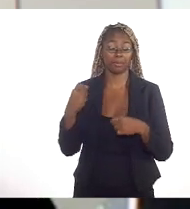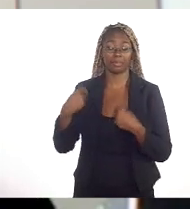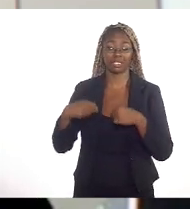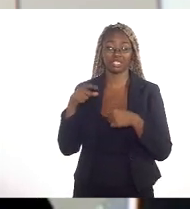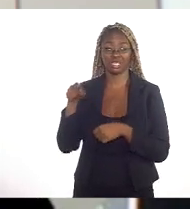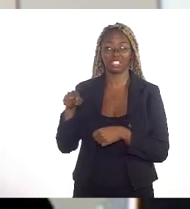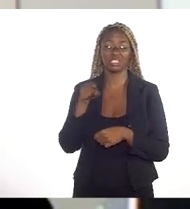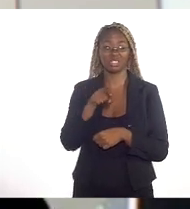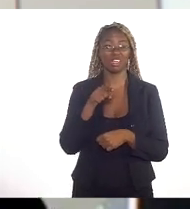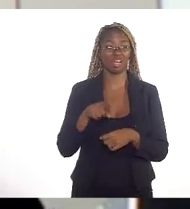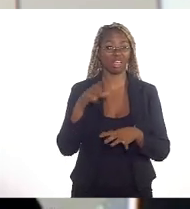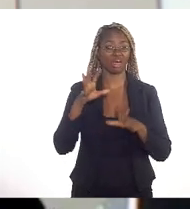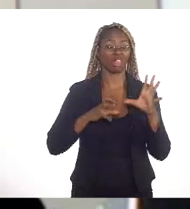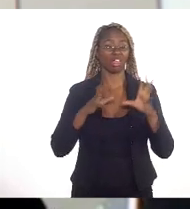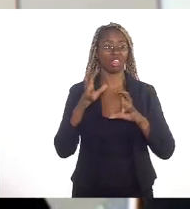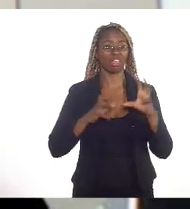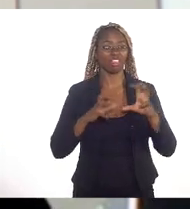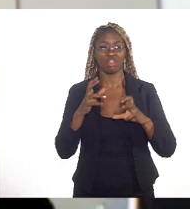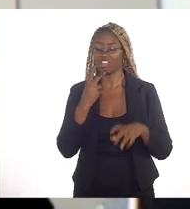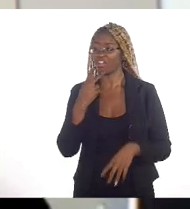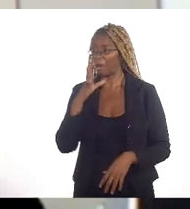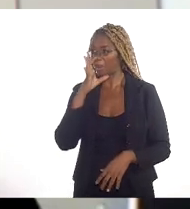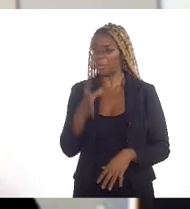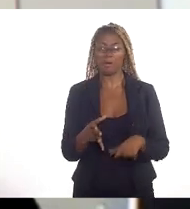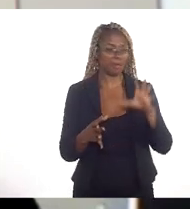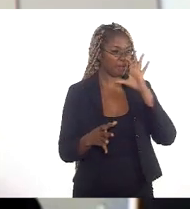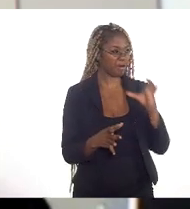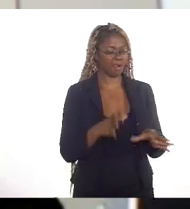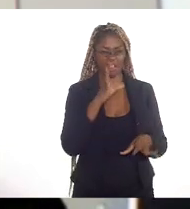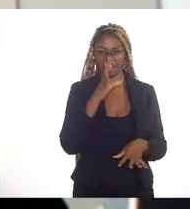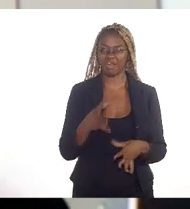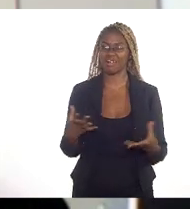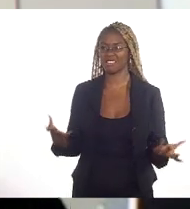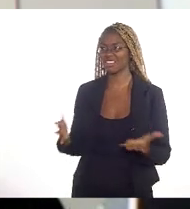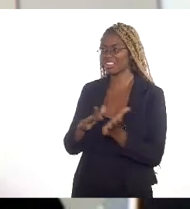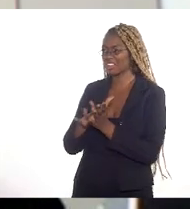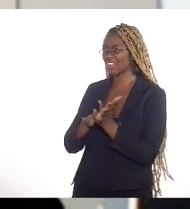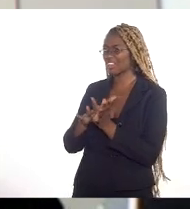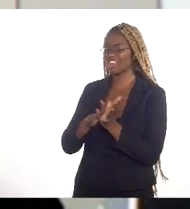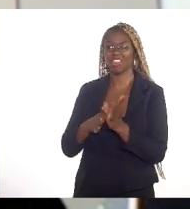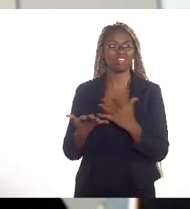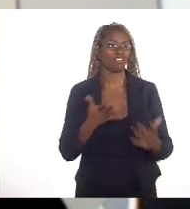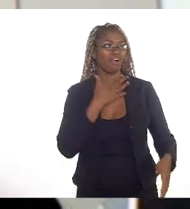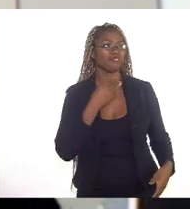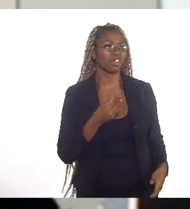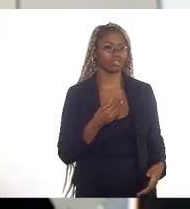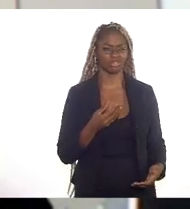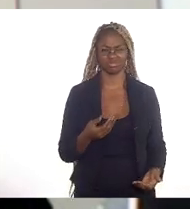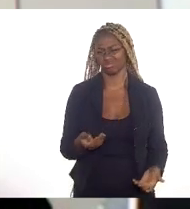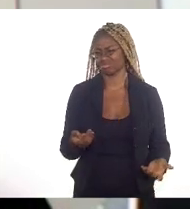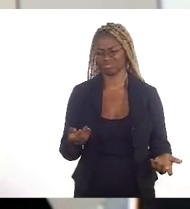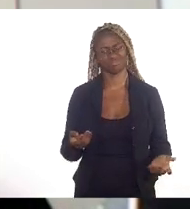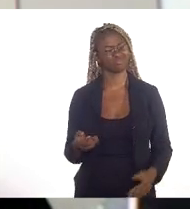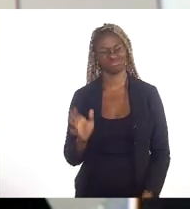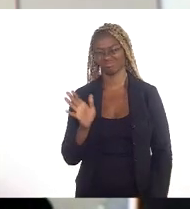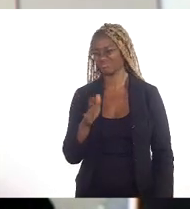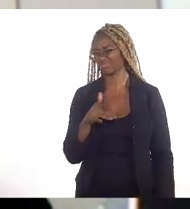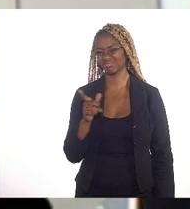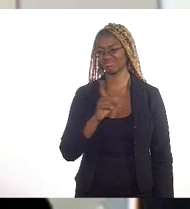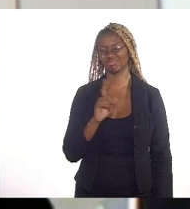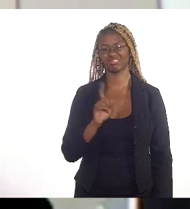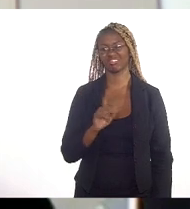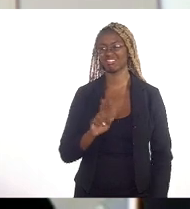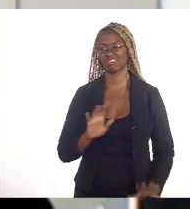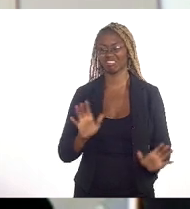criar conflitos e fazer acusações como pegadinha, cavalo de Troia. O projeto de resolução era muito claro quando